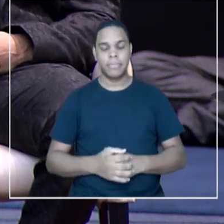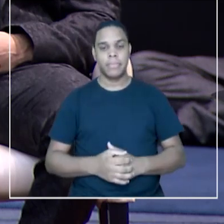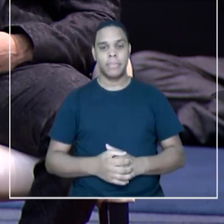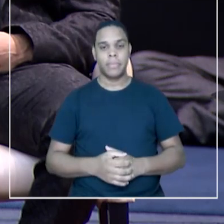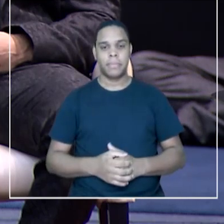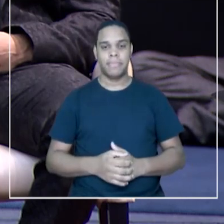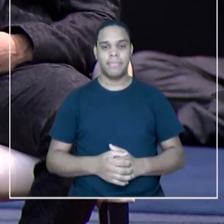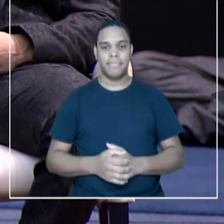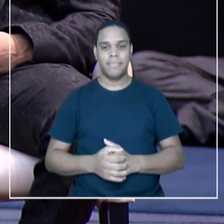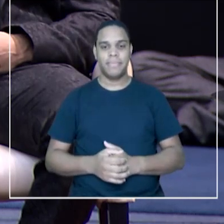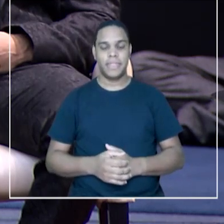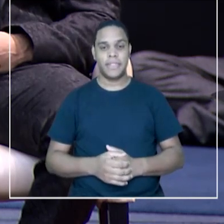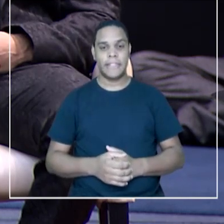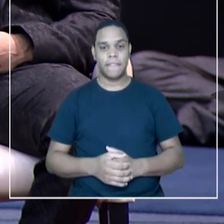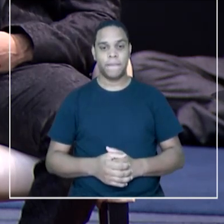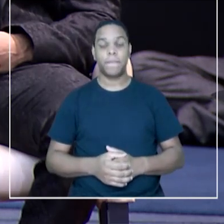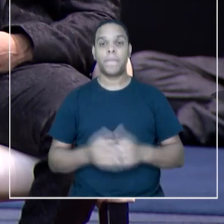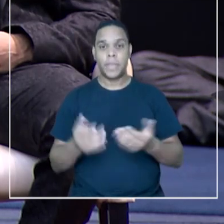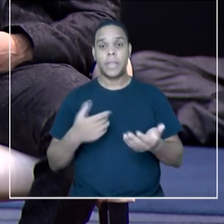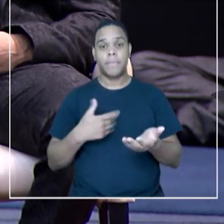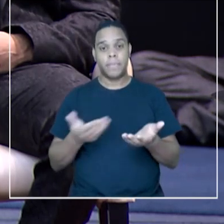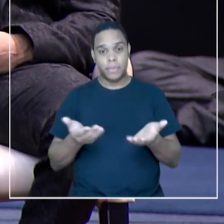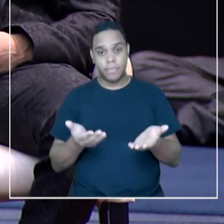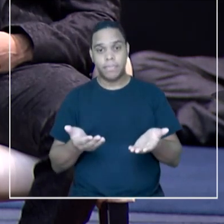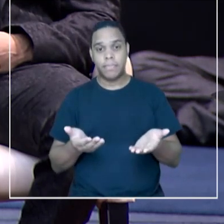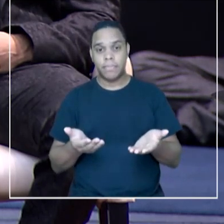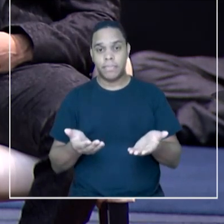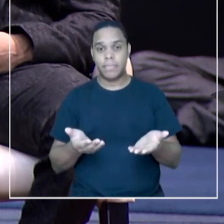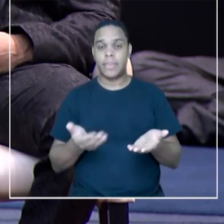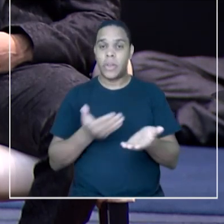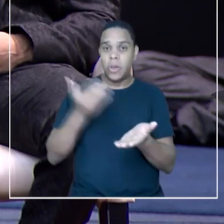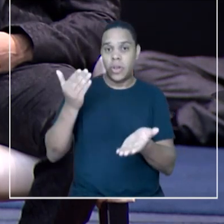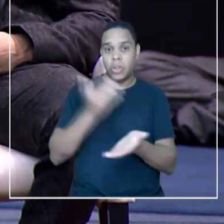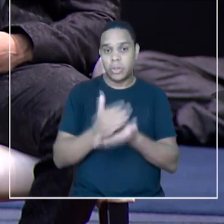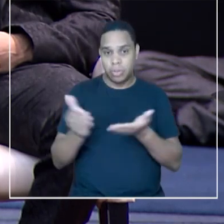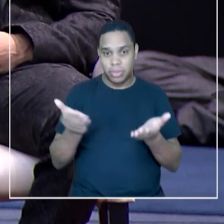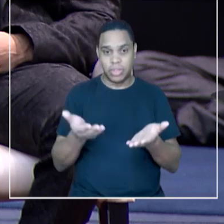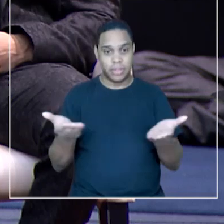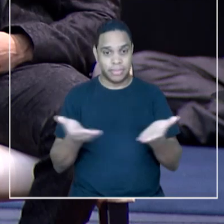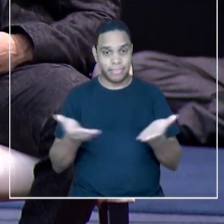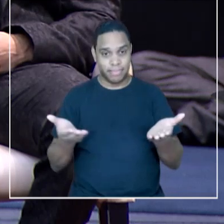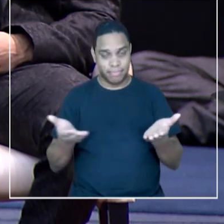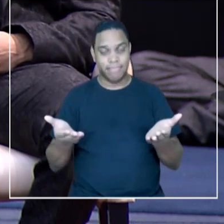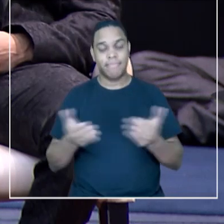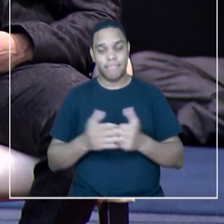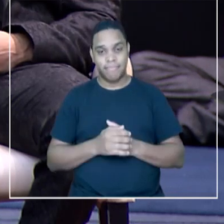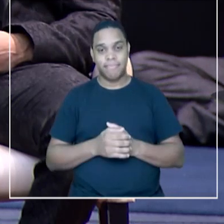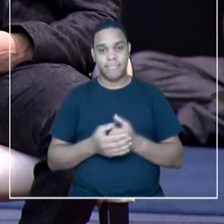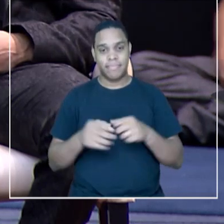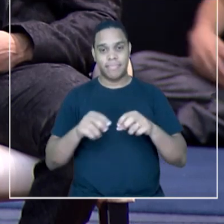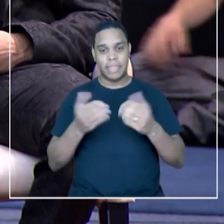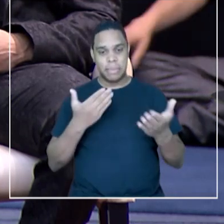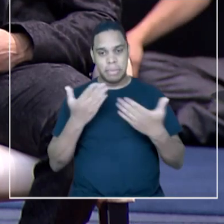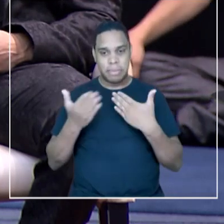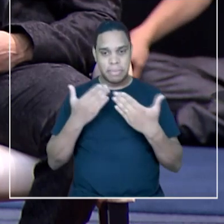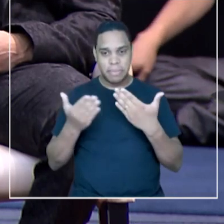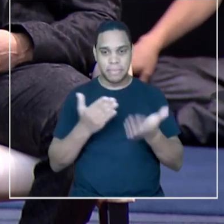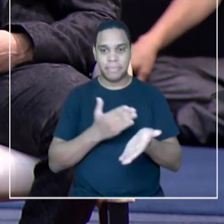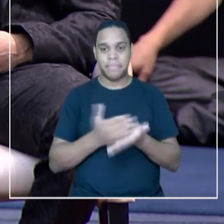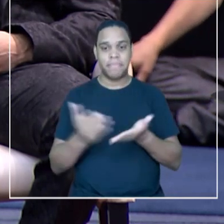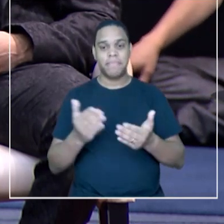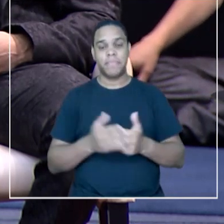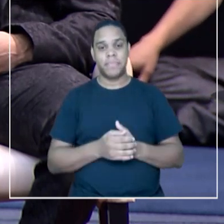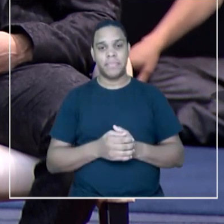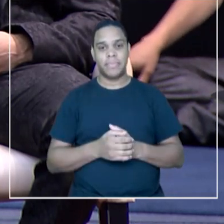E eu ia, inicialmente, para dar o pontapé inicial roda de conversa, lhe